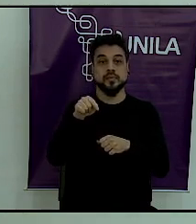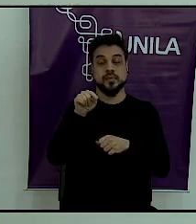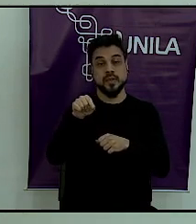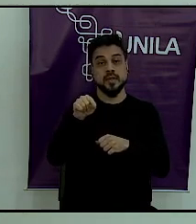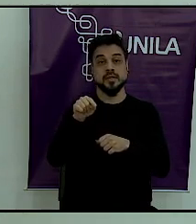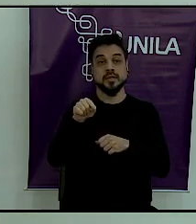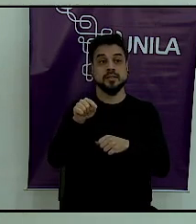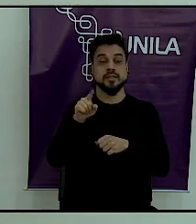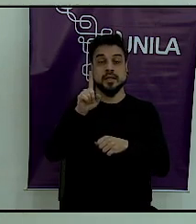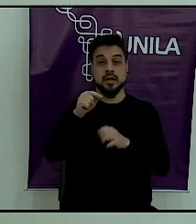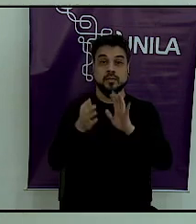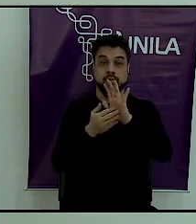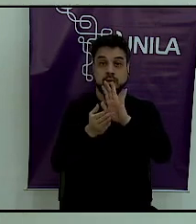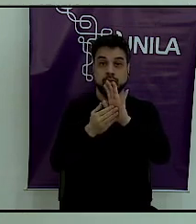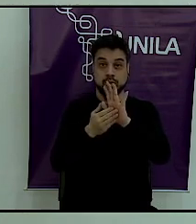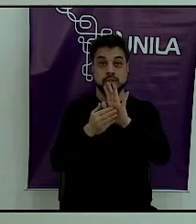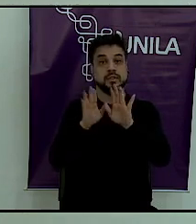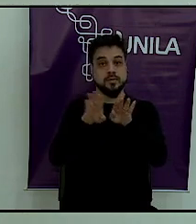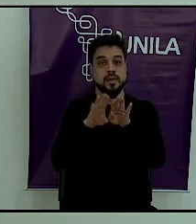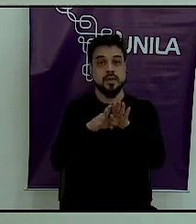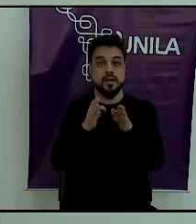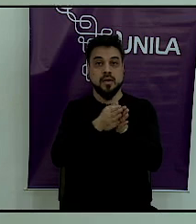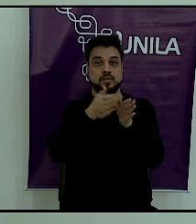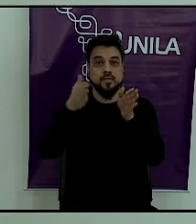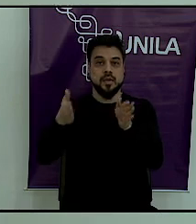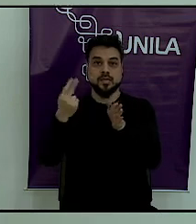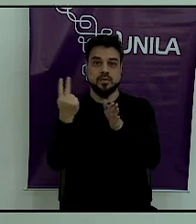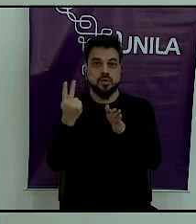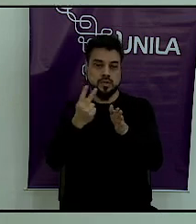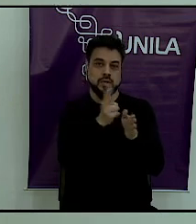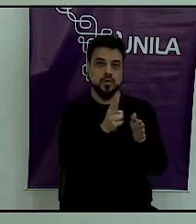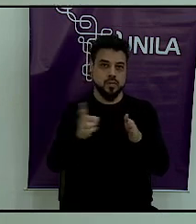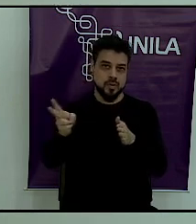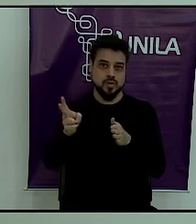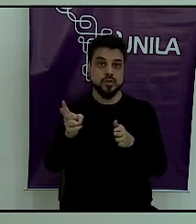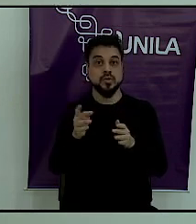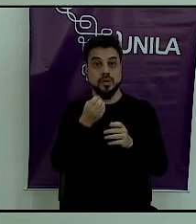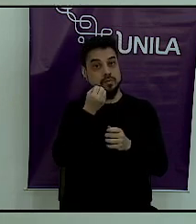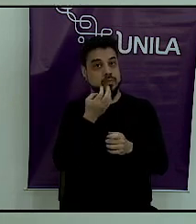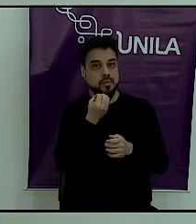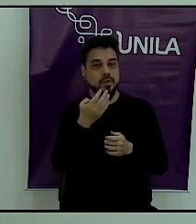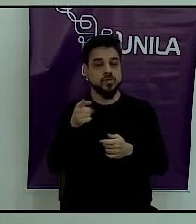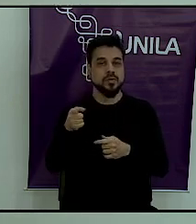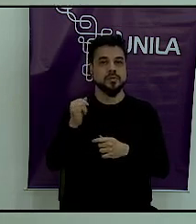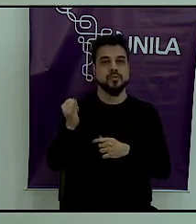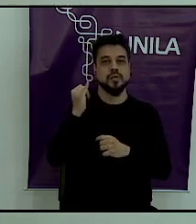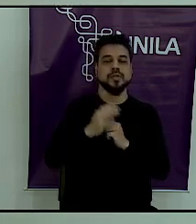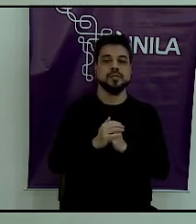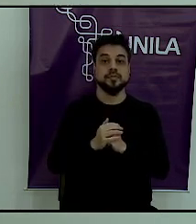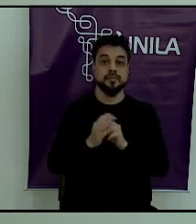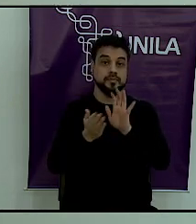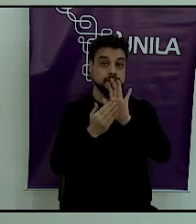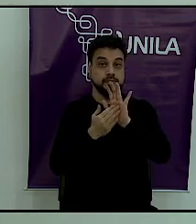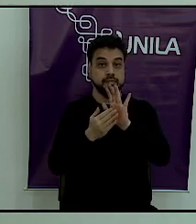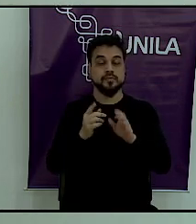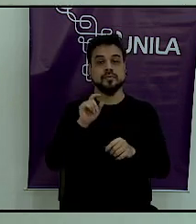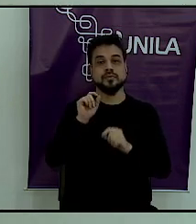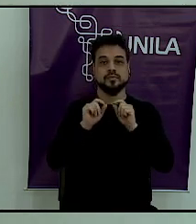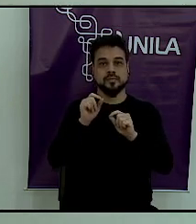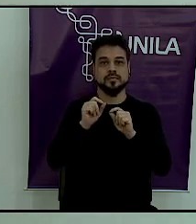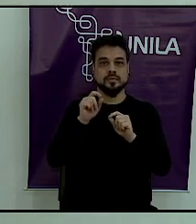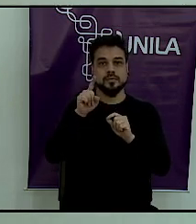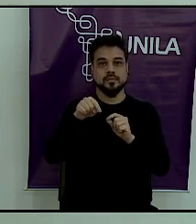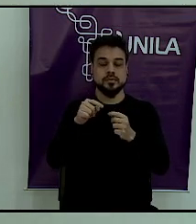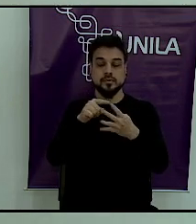na verdade, essa é uma proposta fase 2 também, então vejam que tem várias continuidades, né? Isso é interessante. E a proposta aqui são